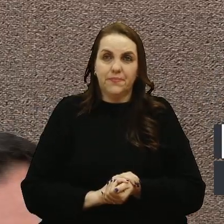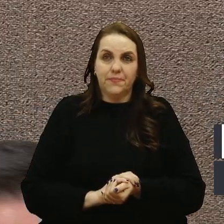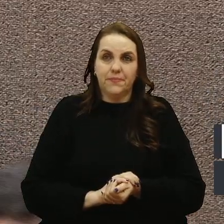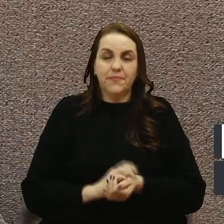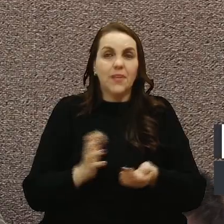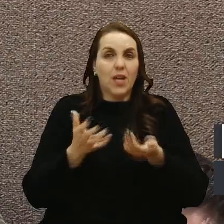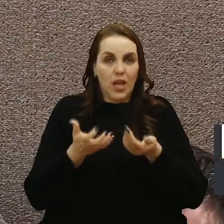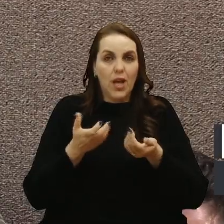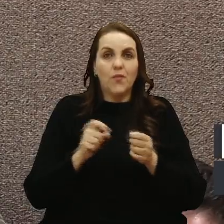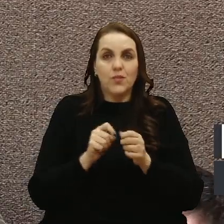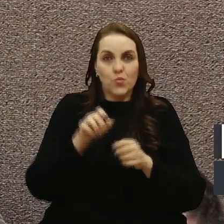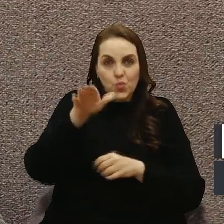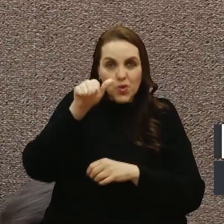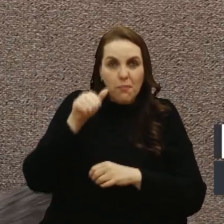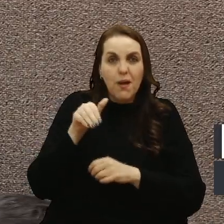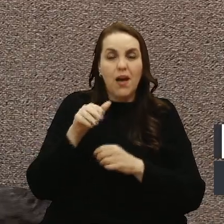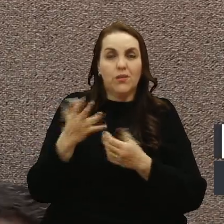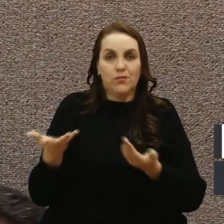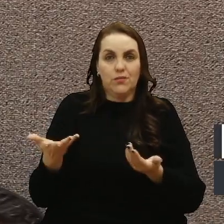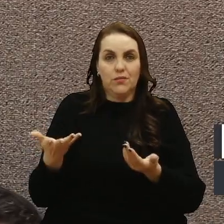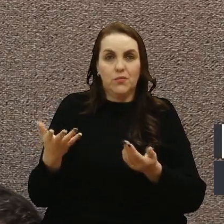um chamado ao Executivo.